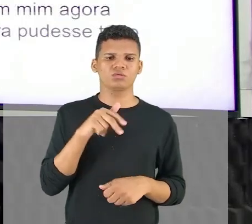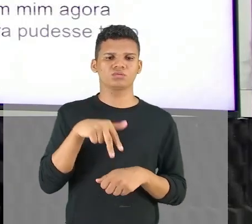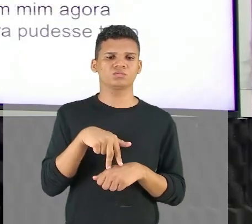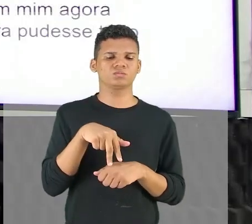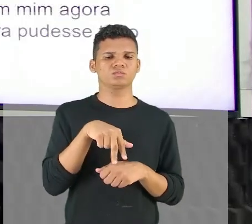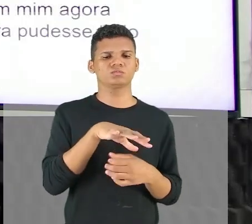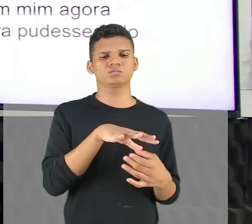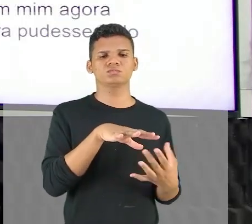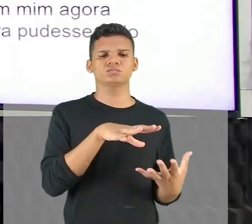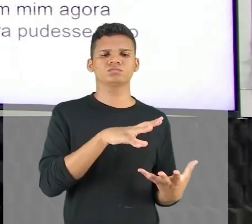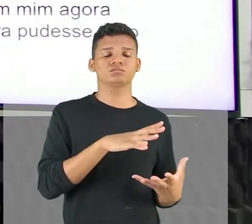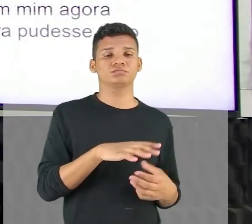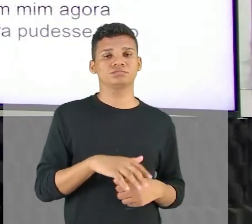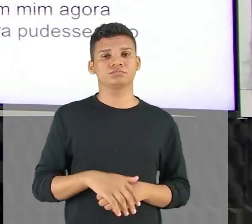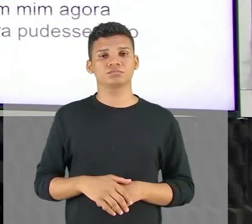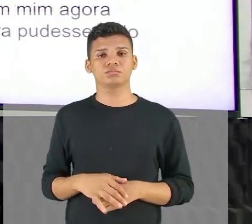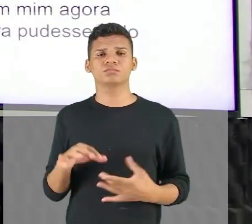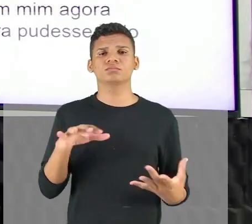mundo